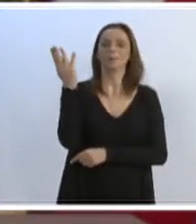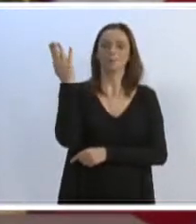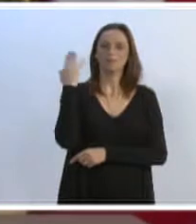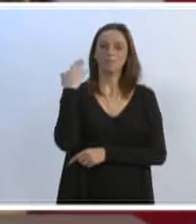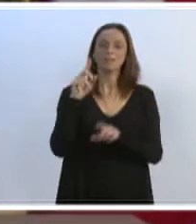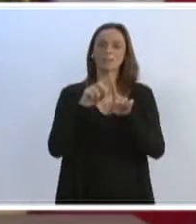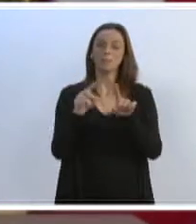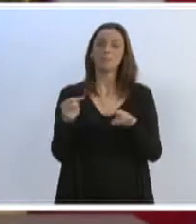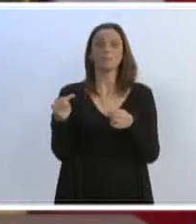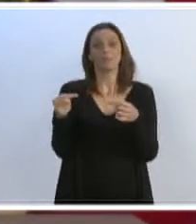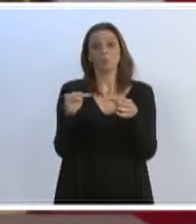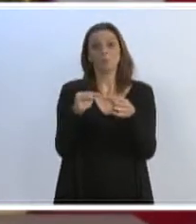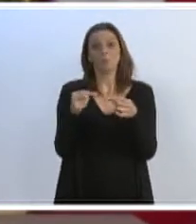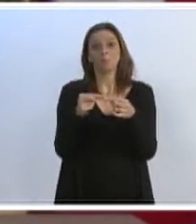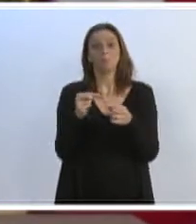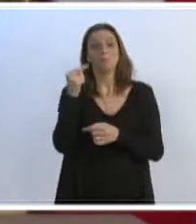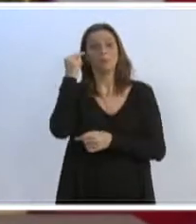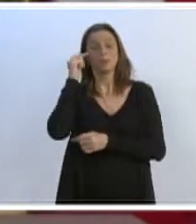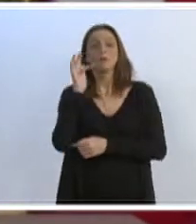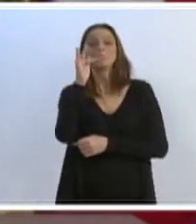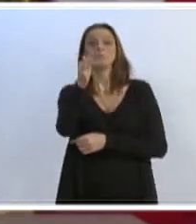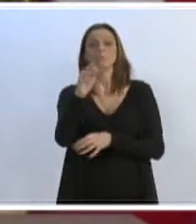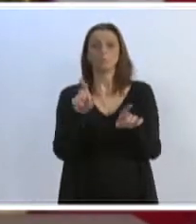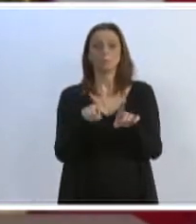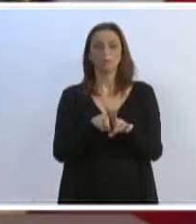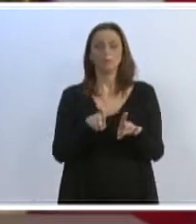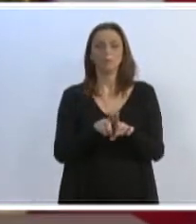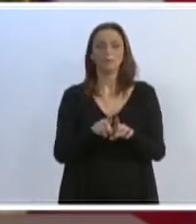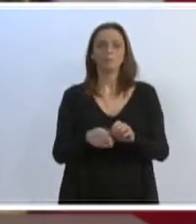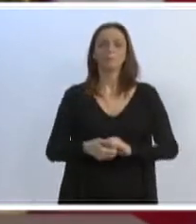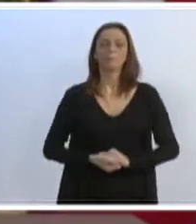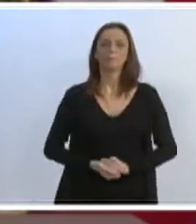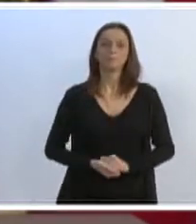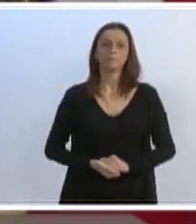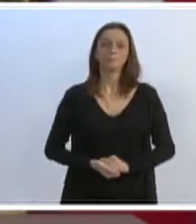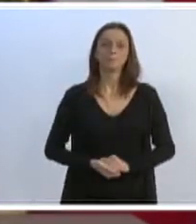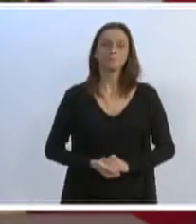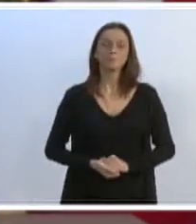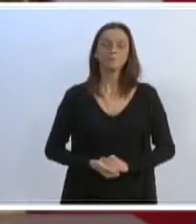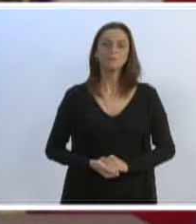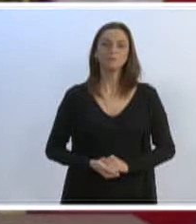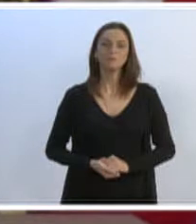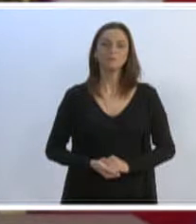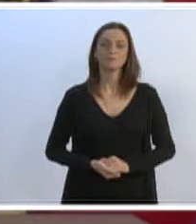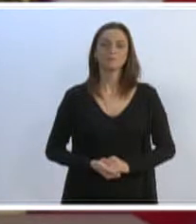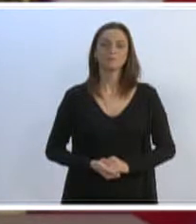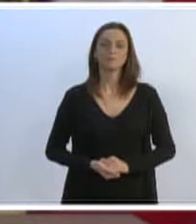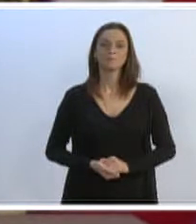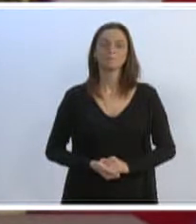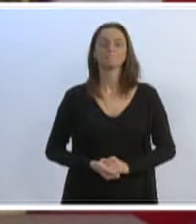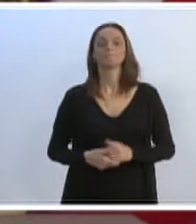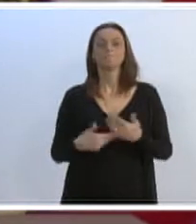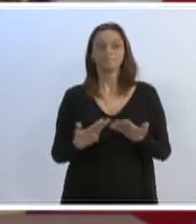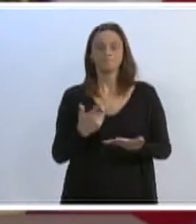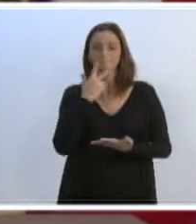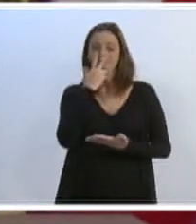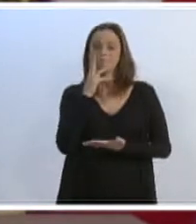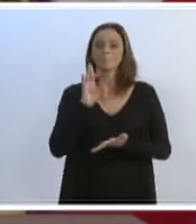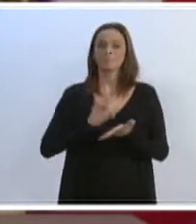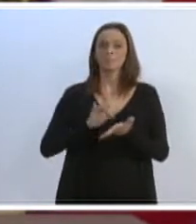Blumenau está cedendo, né, em nossas páginas, nosso site,